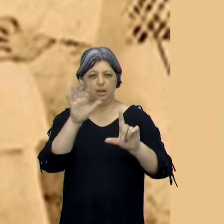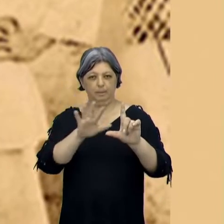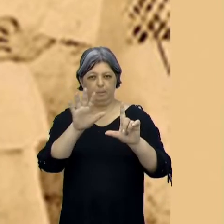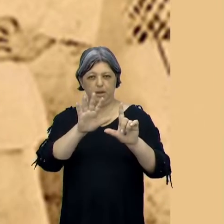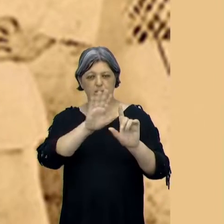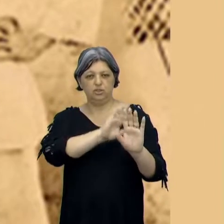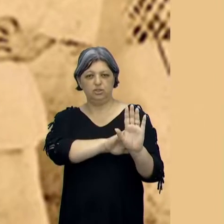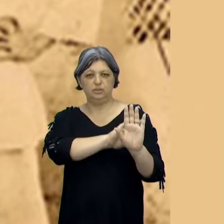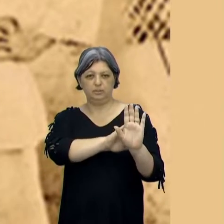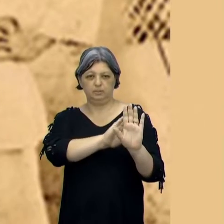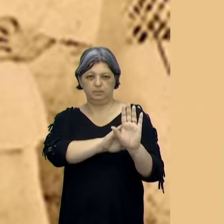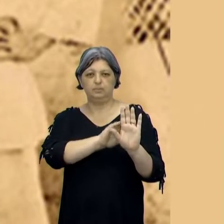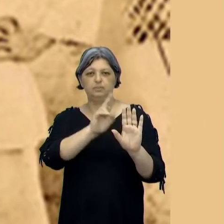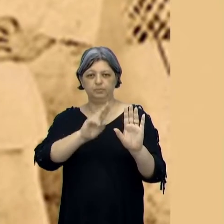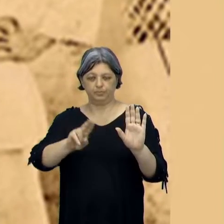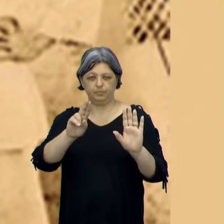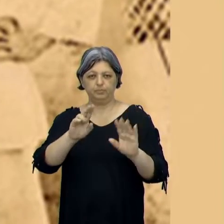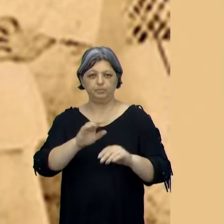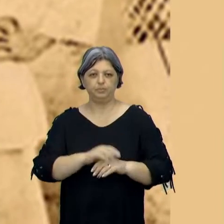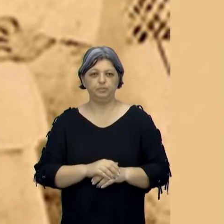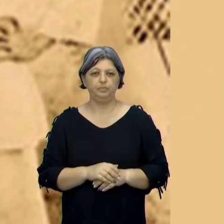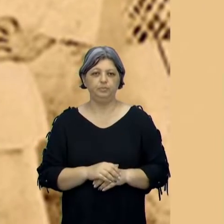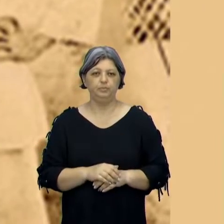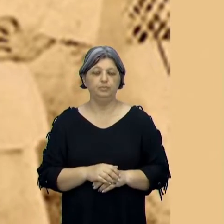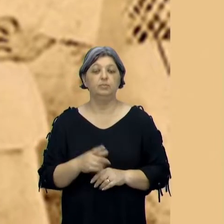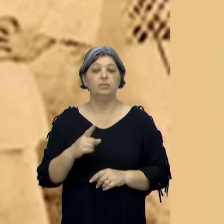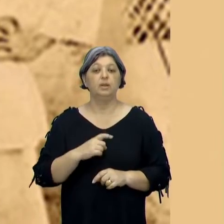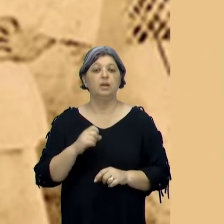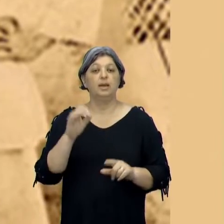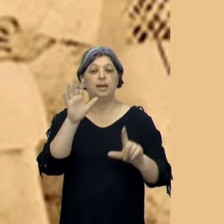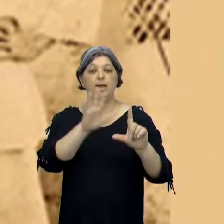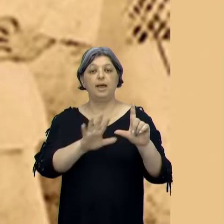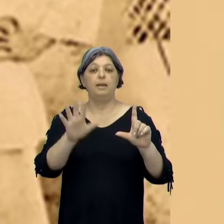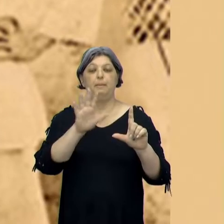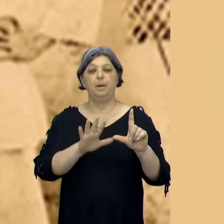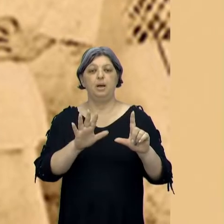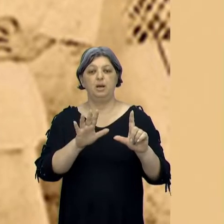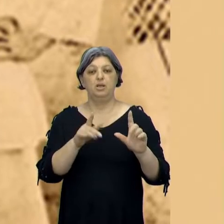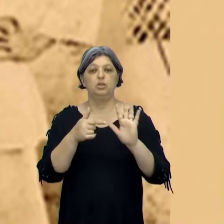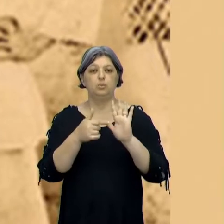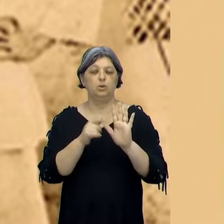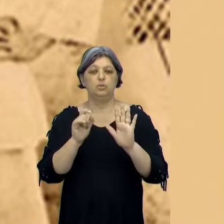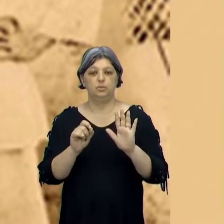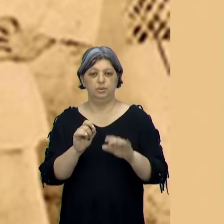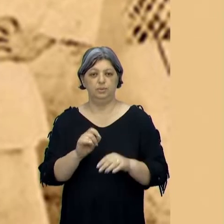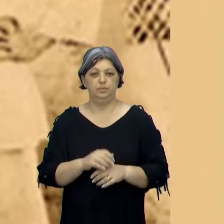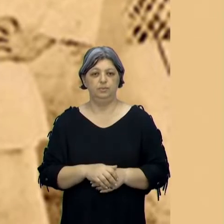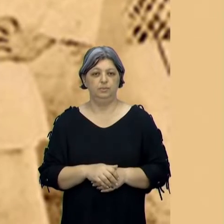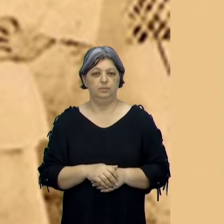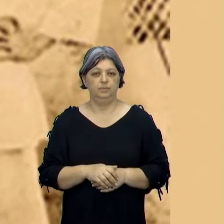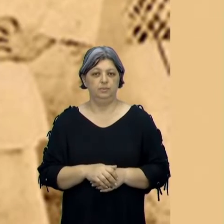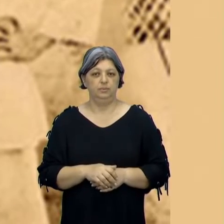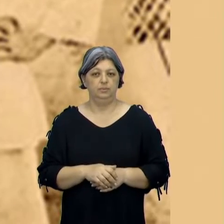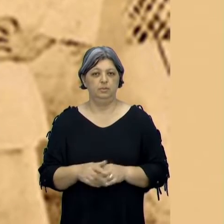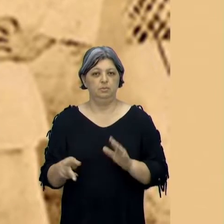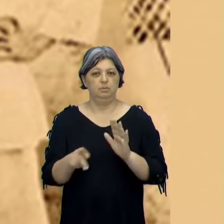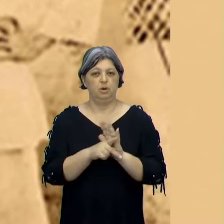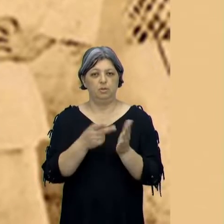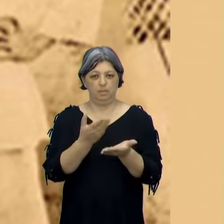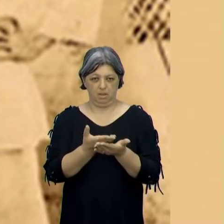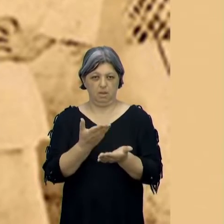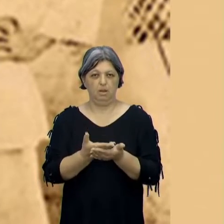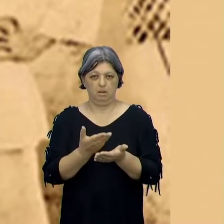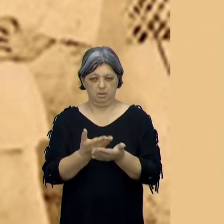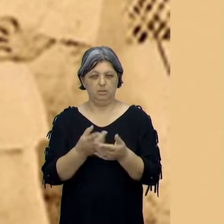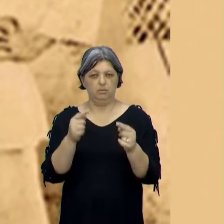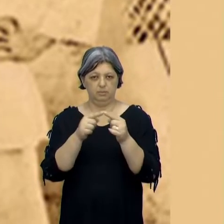uma imagem que está sendo usada no Chroma Key. Essa imagem ela também é recorrente, né, na própria aula, né,